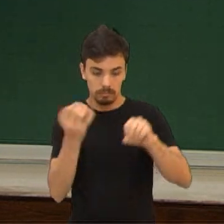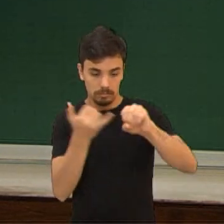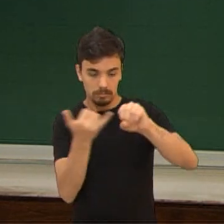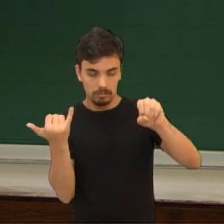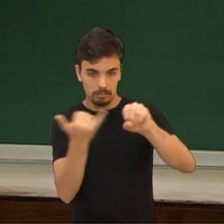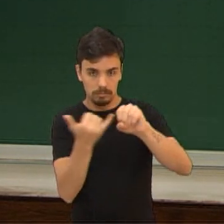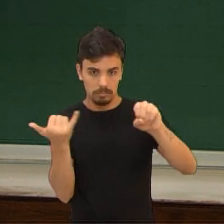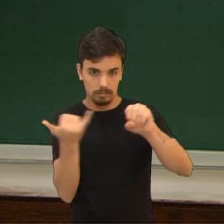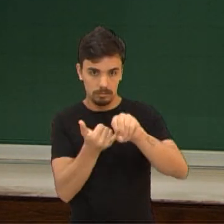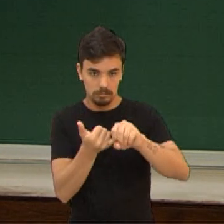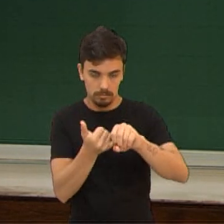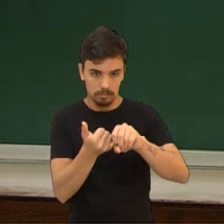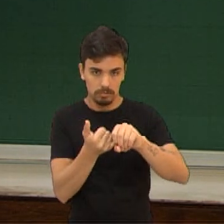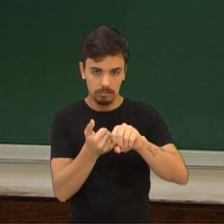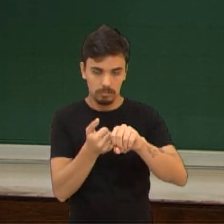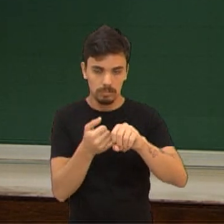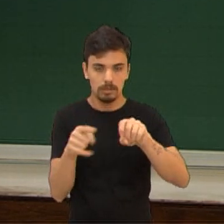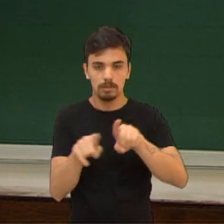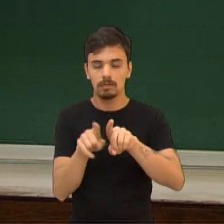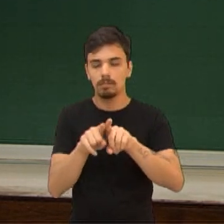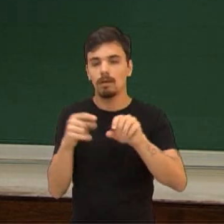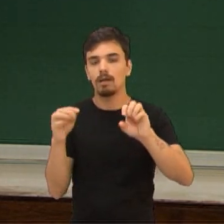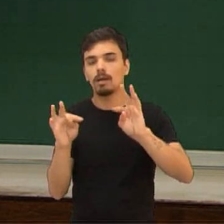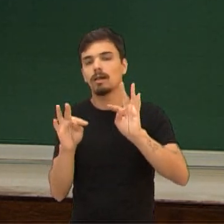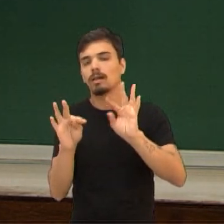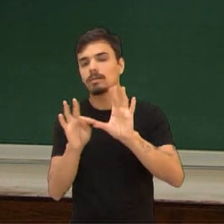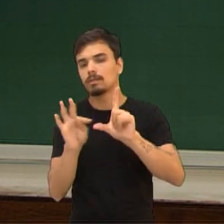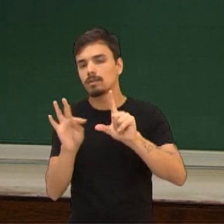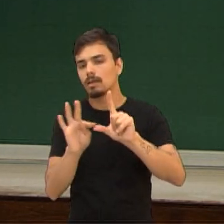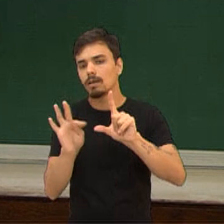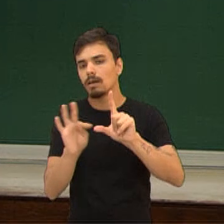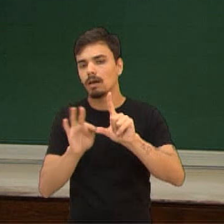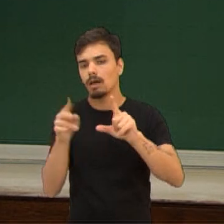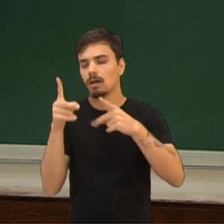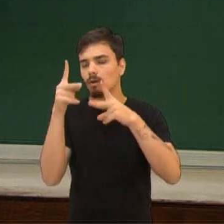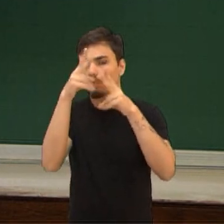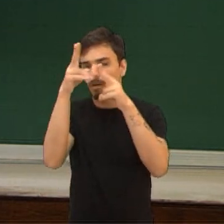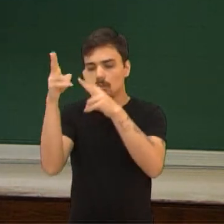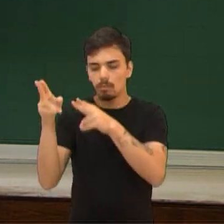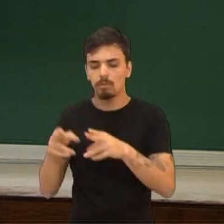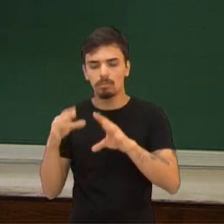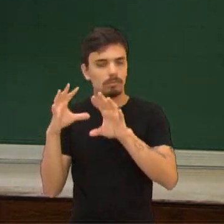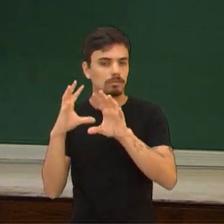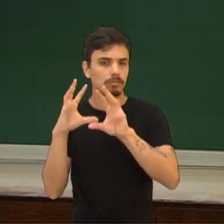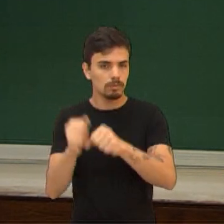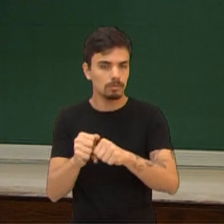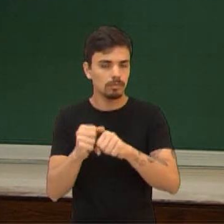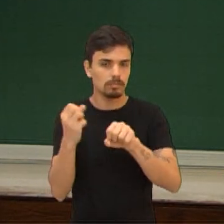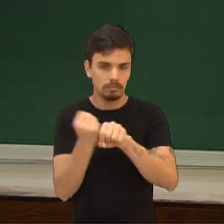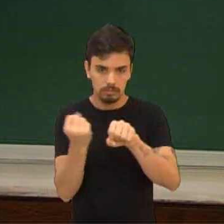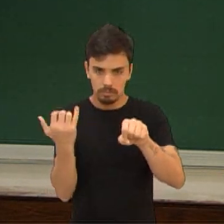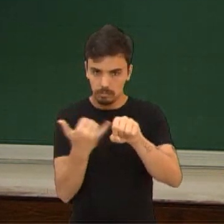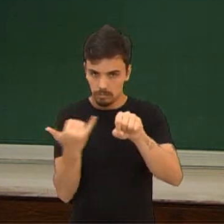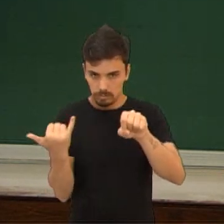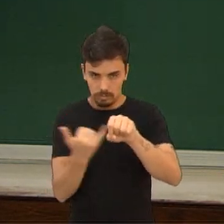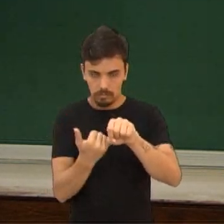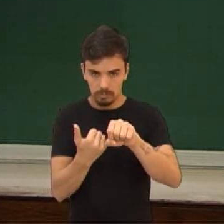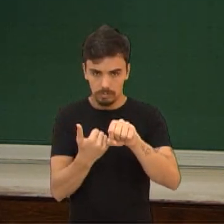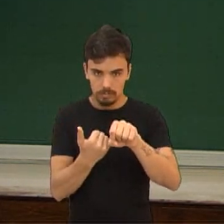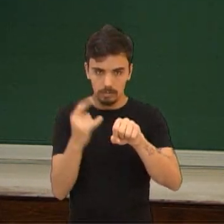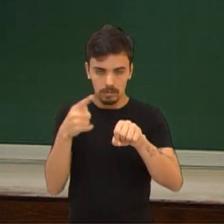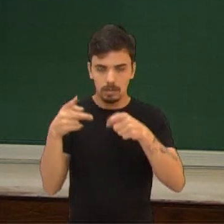capacitores, a tensão é igual em todos os ramos, em cada capacitor, a tensão vai ser